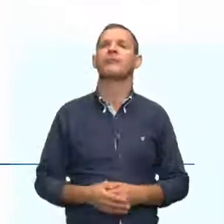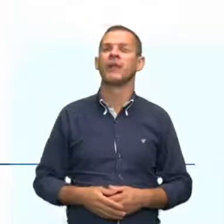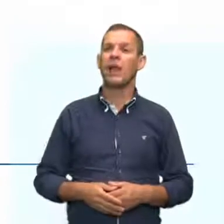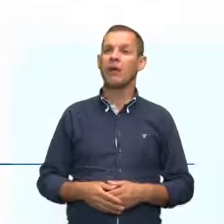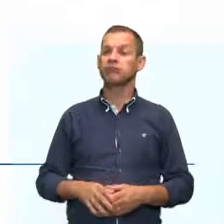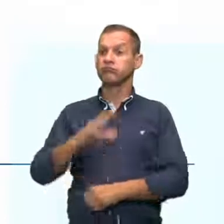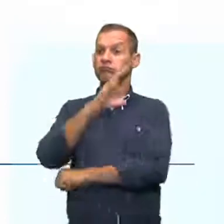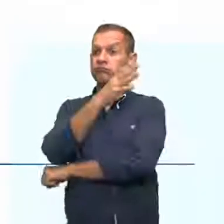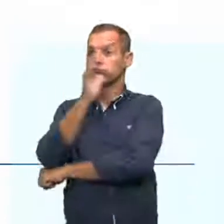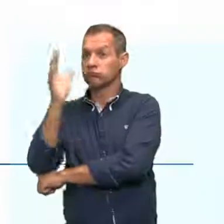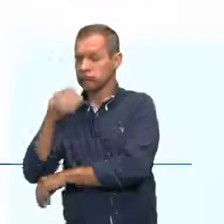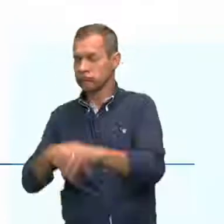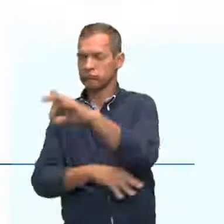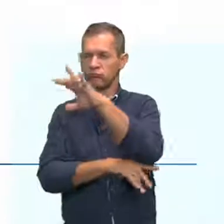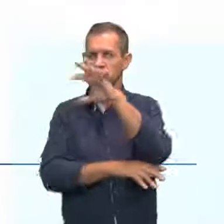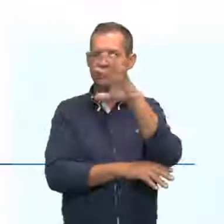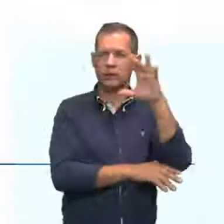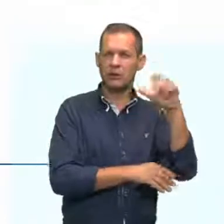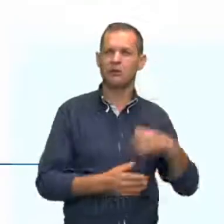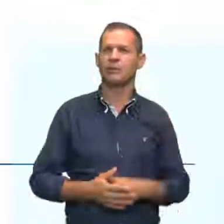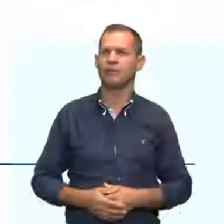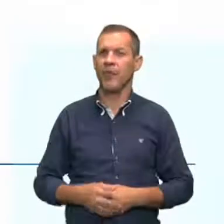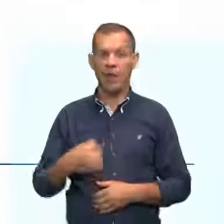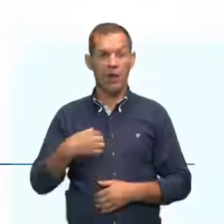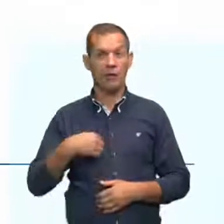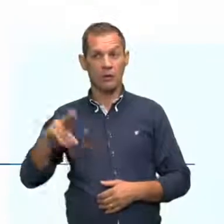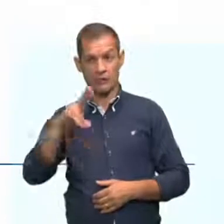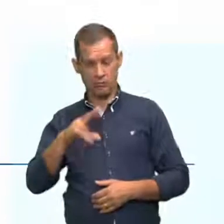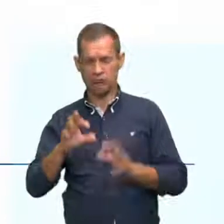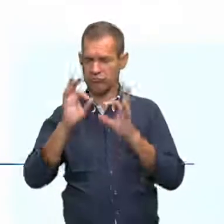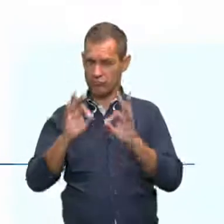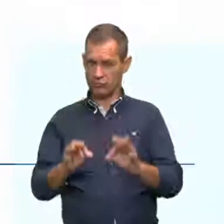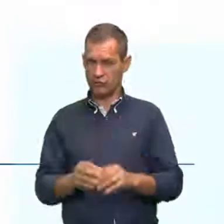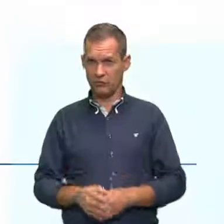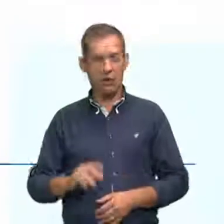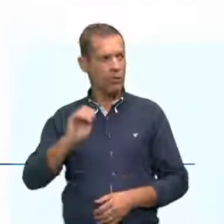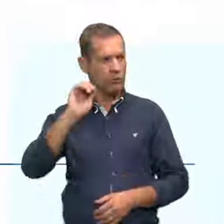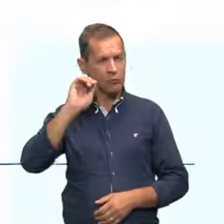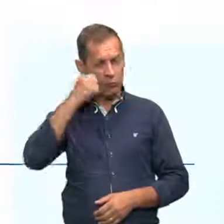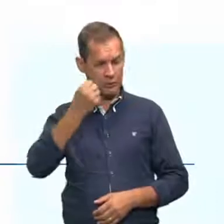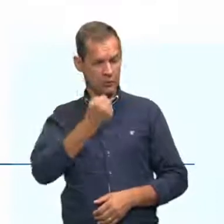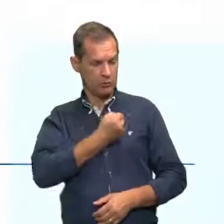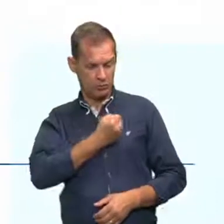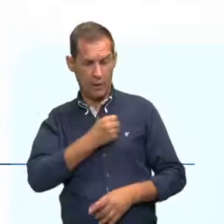da paisagem, se eu utilizar uma determinada senha,